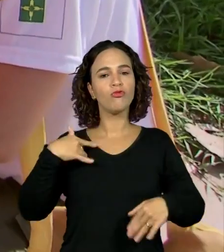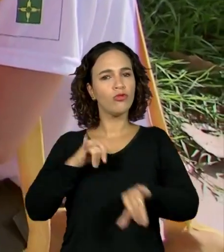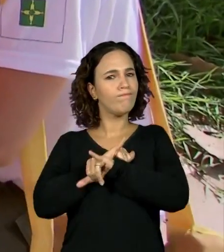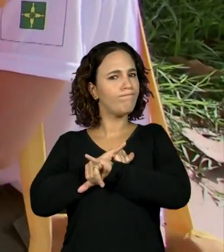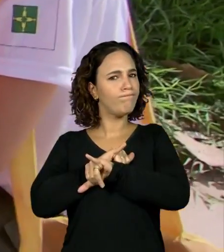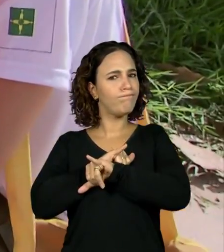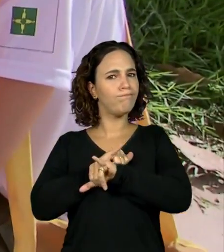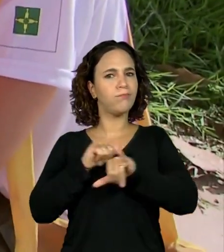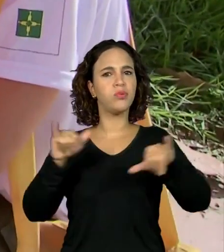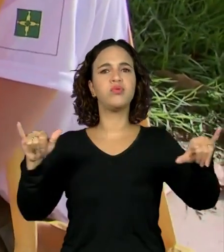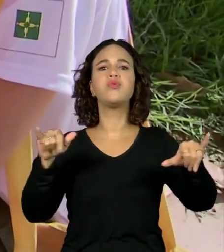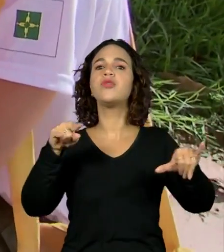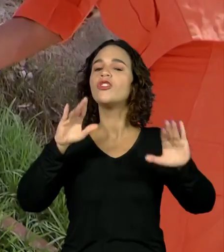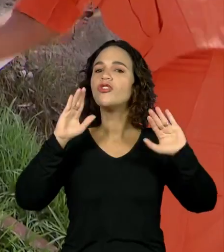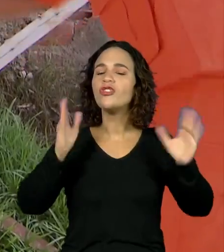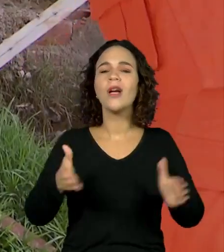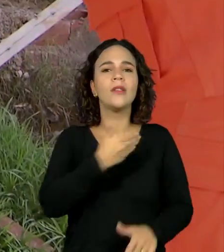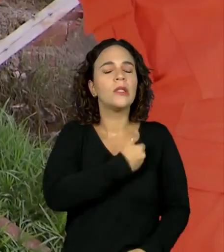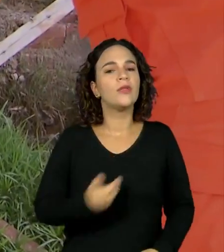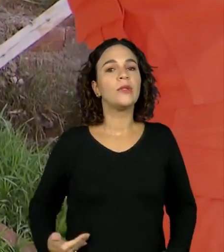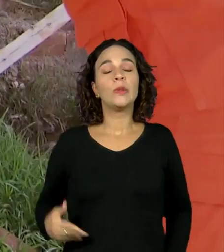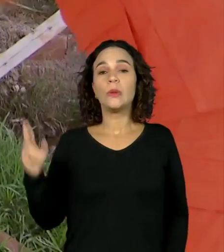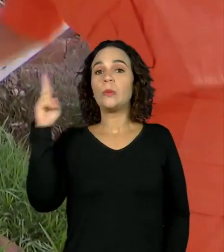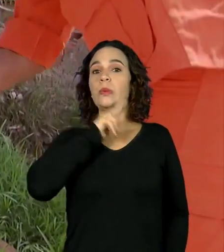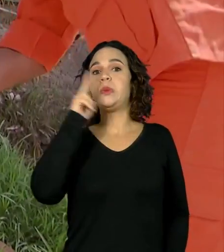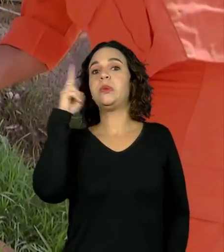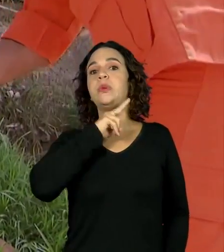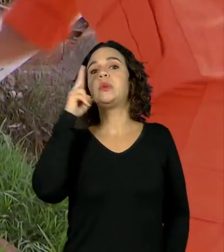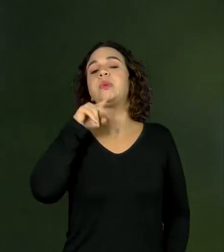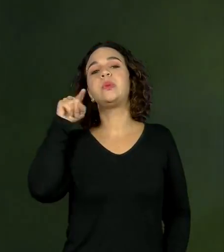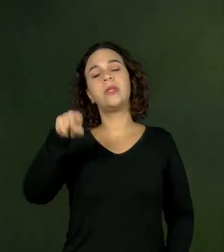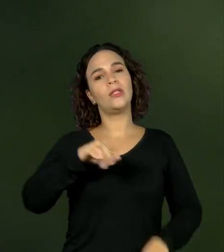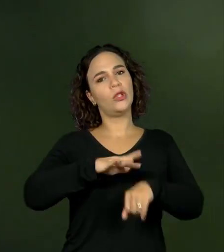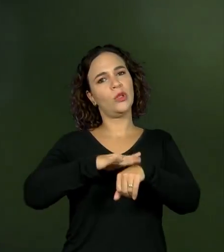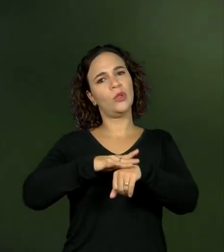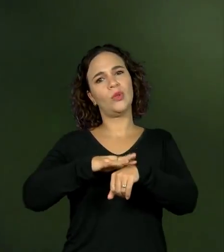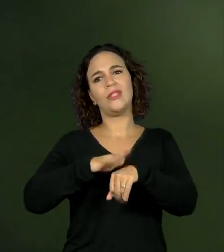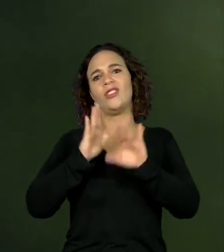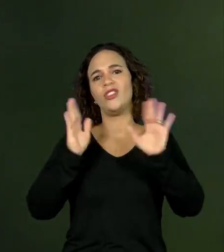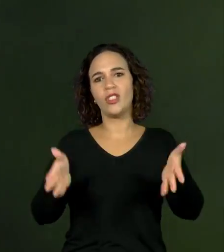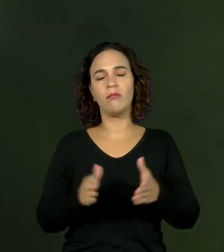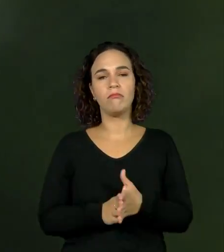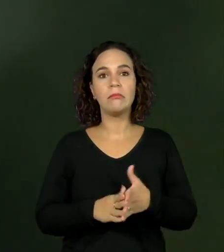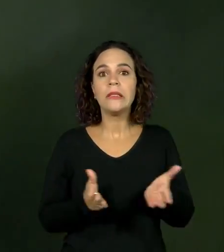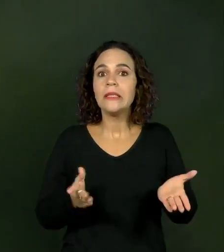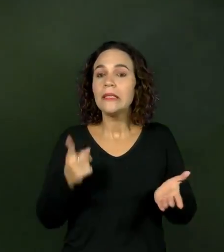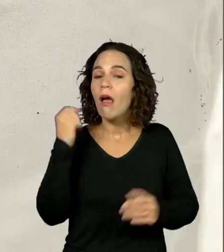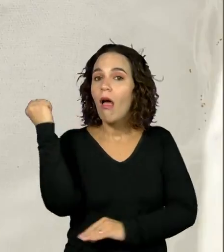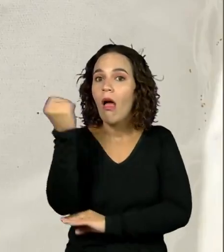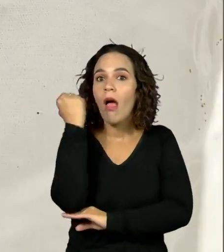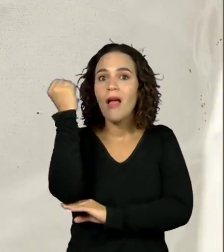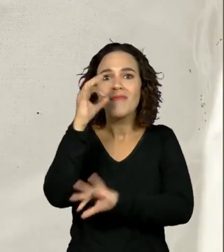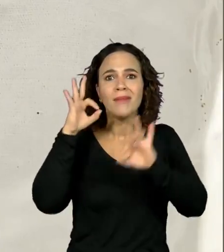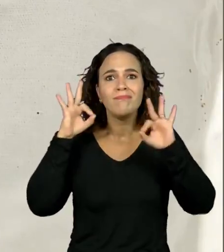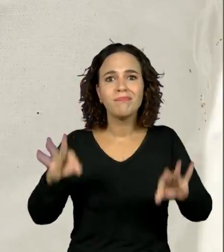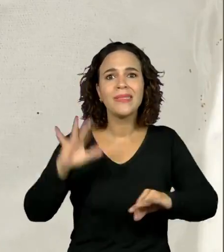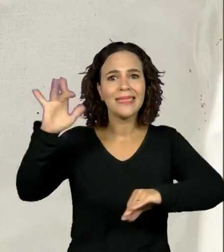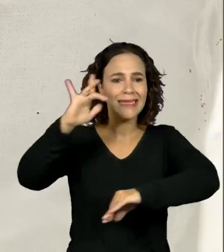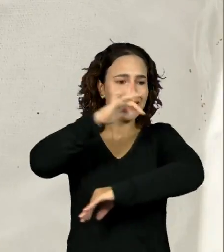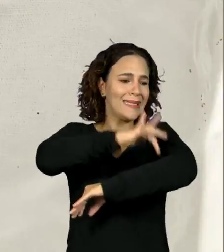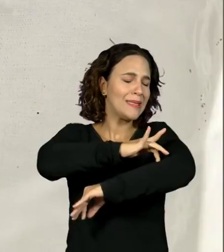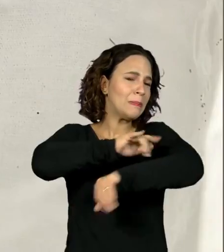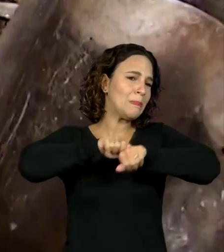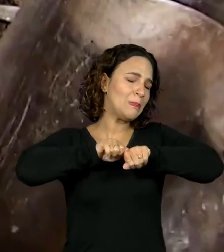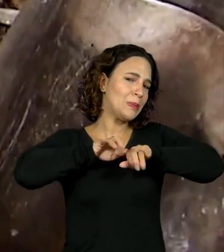a decretarem estado de emergência para a doença. As decisões escancaram a gravidade da proliferação da